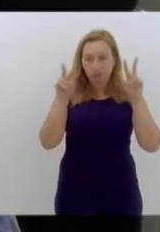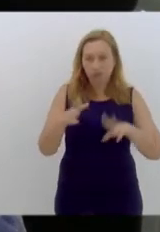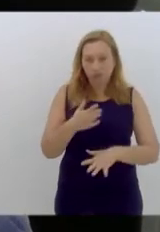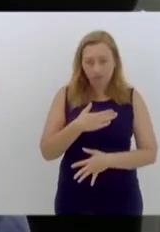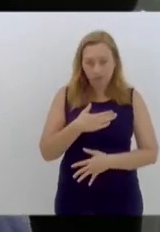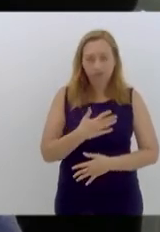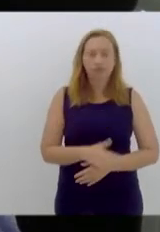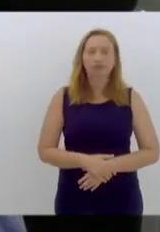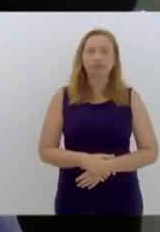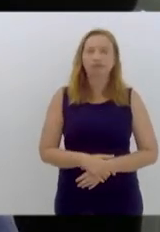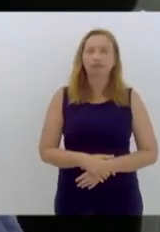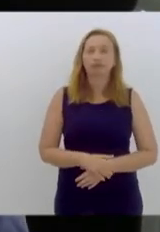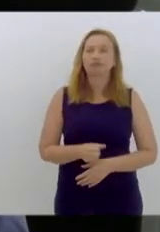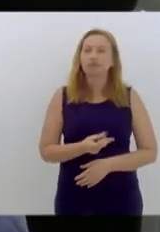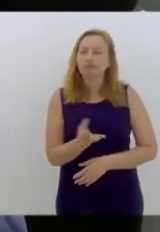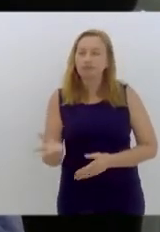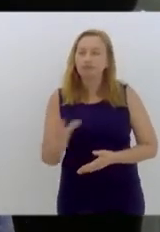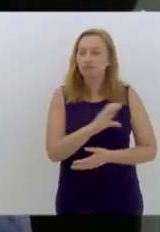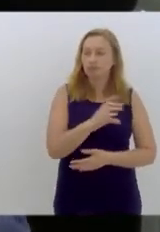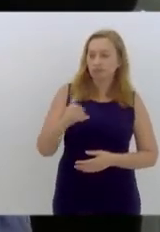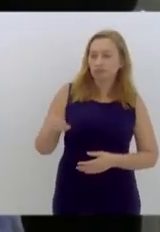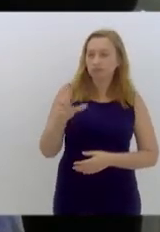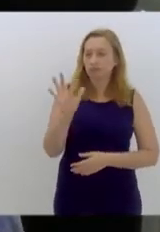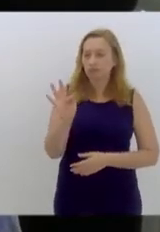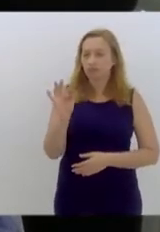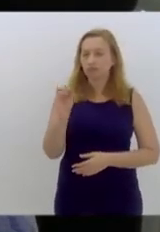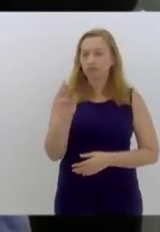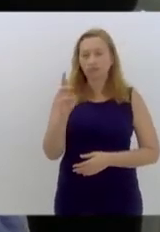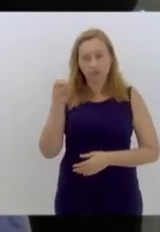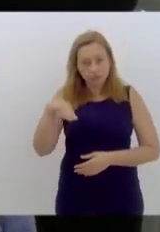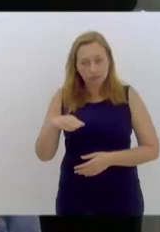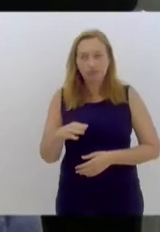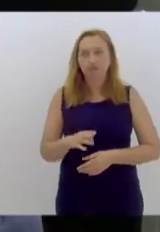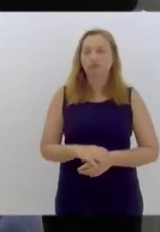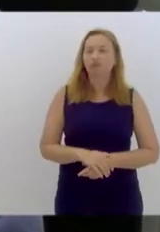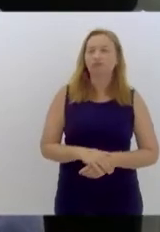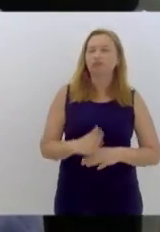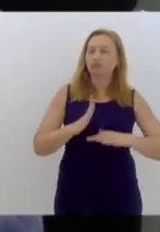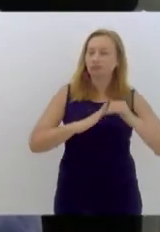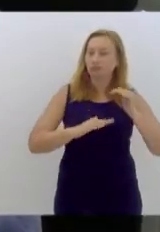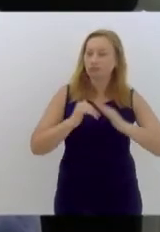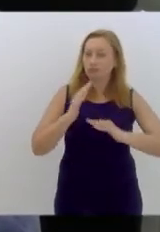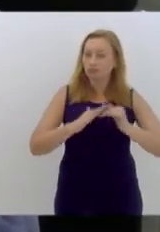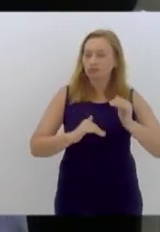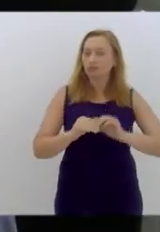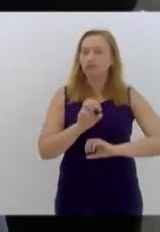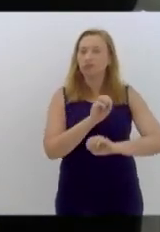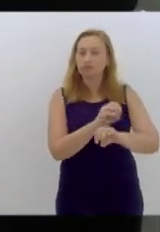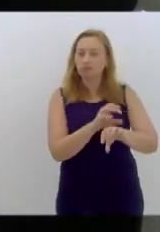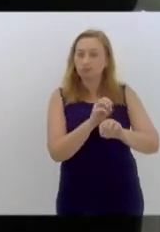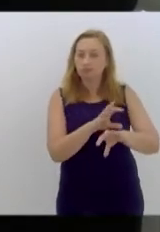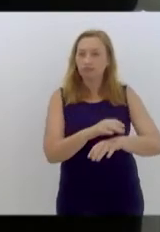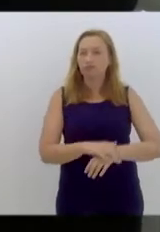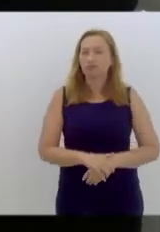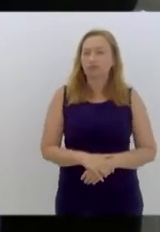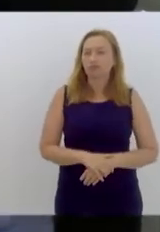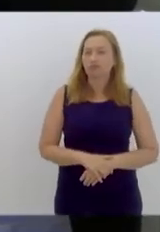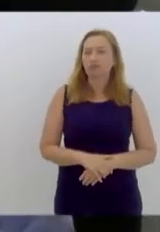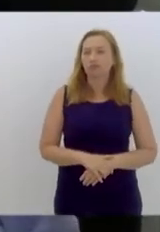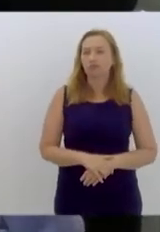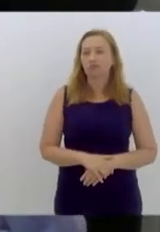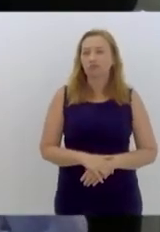né, enquanto coordenadora do fórum, mas enquanto profissional da educação. E aí